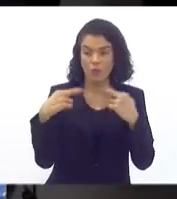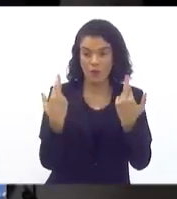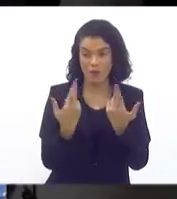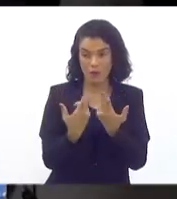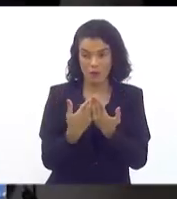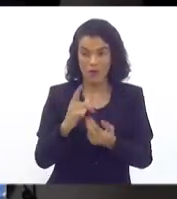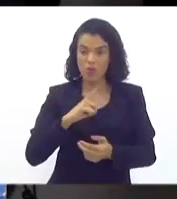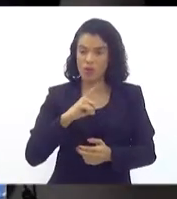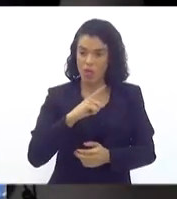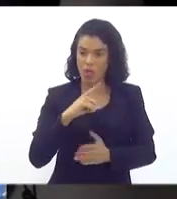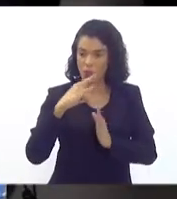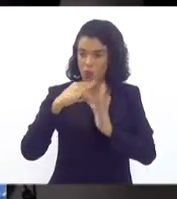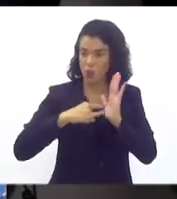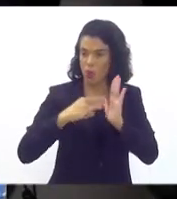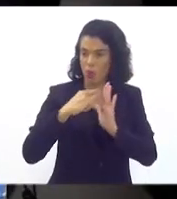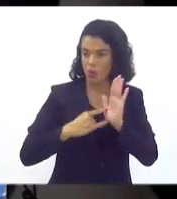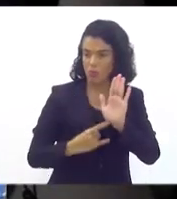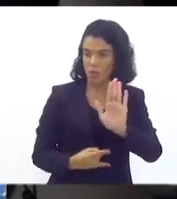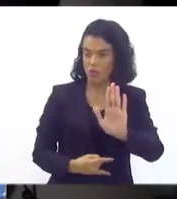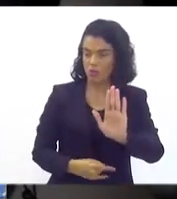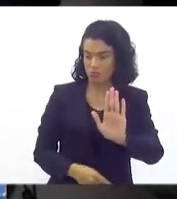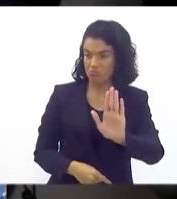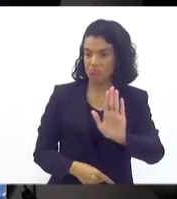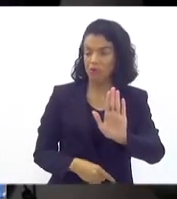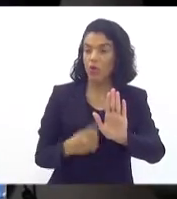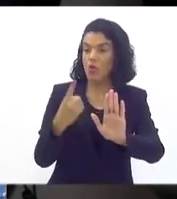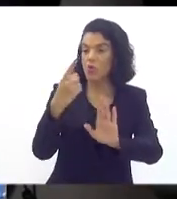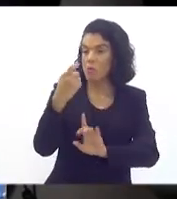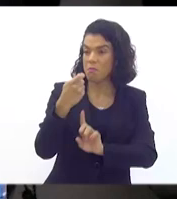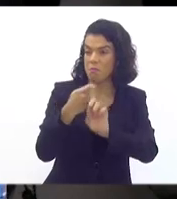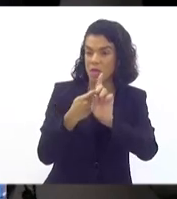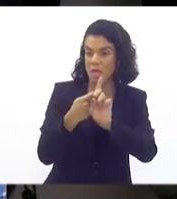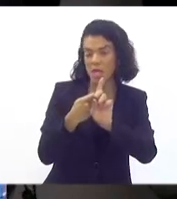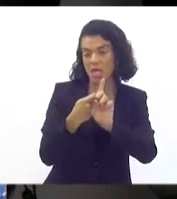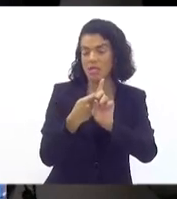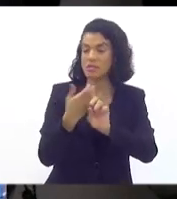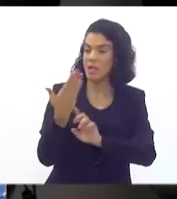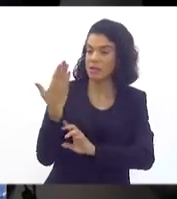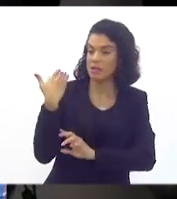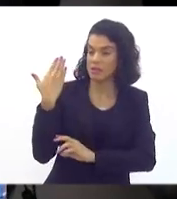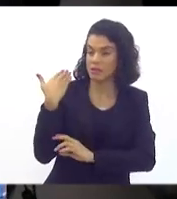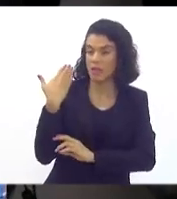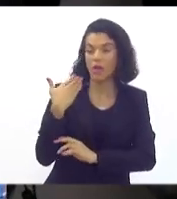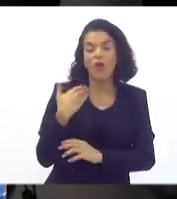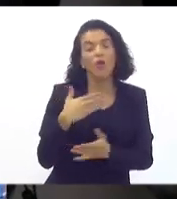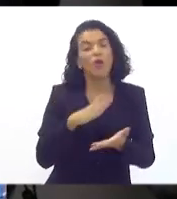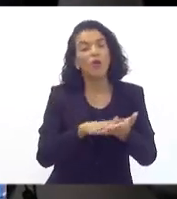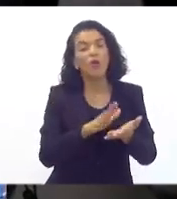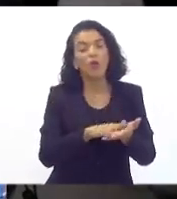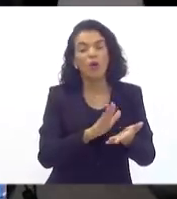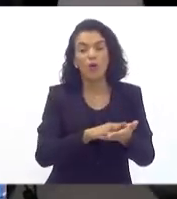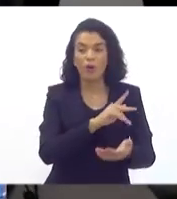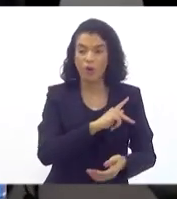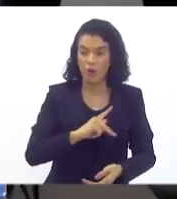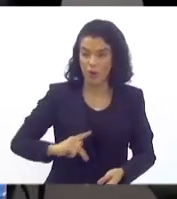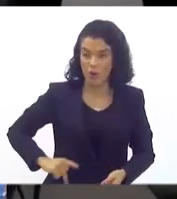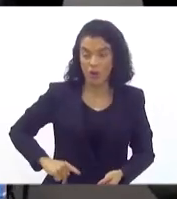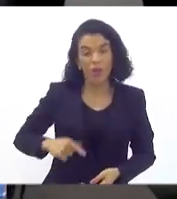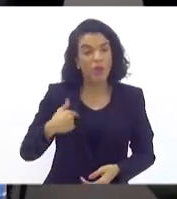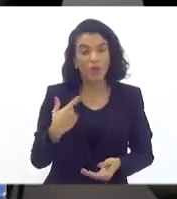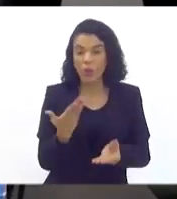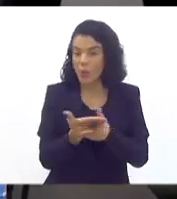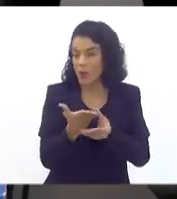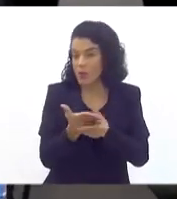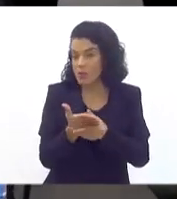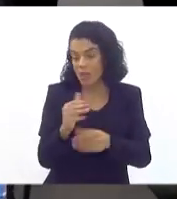tenho um documento aqui feito já há um mês e pouco atrás cobrando Presidente falando para ele que eu tô com os processos parados